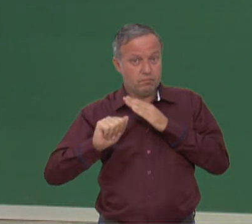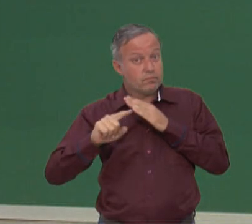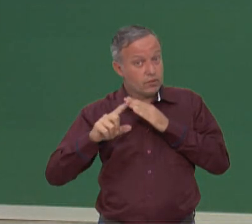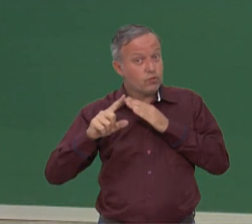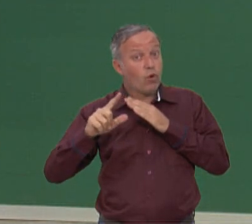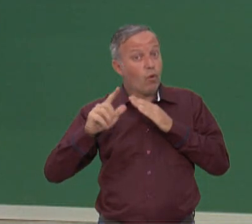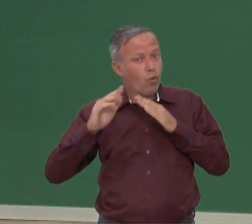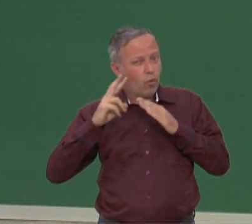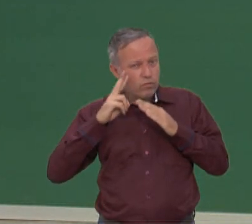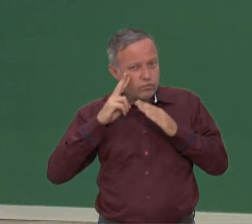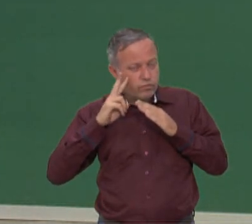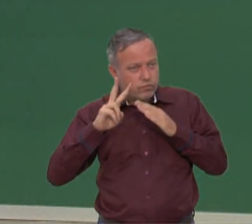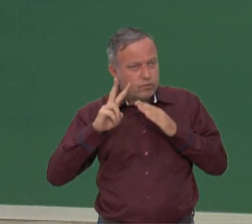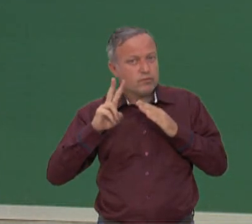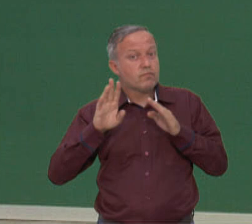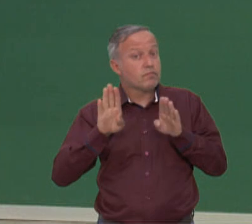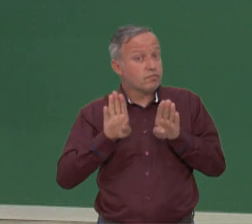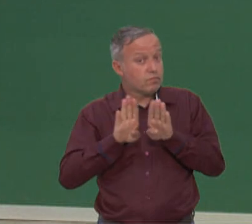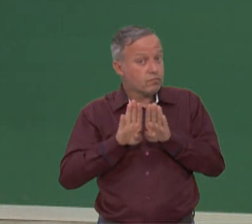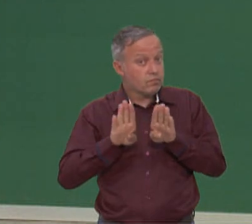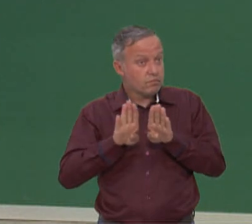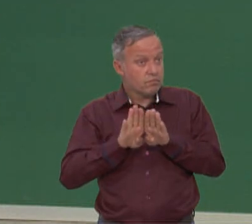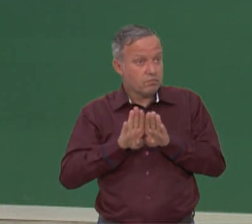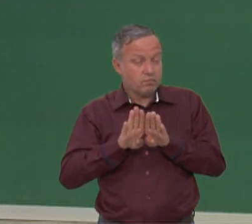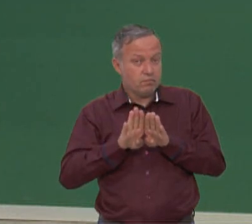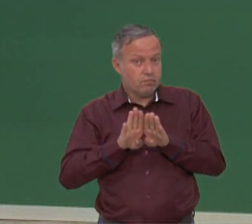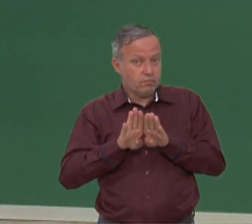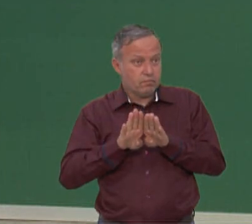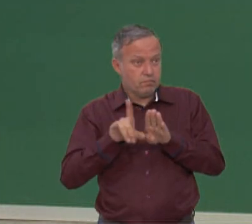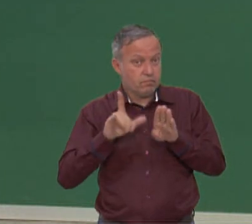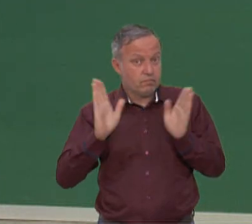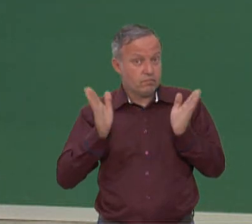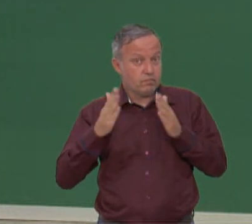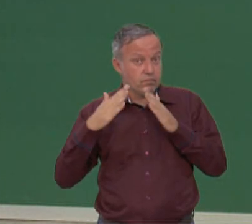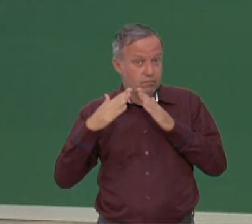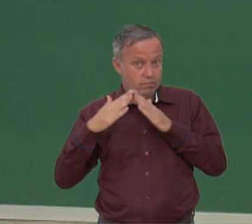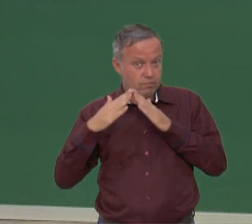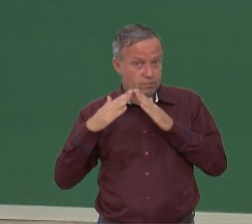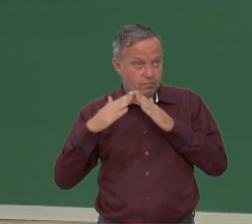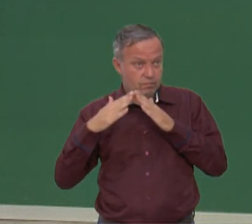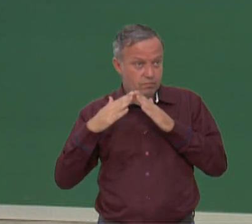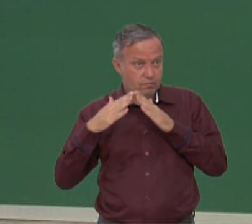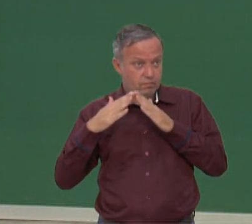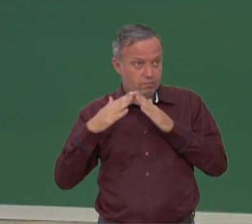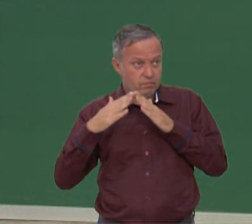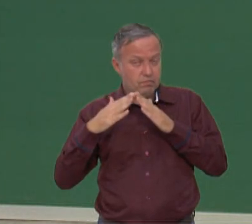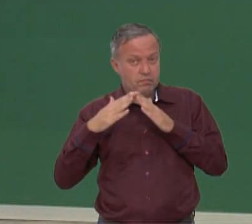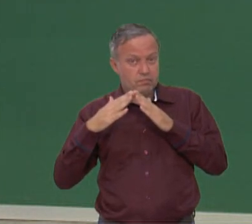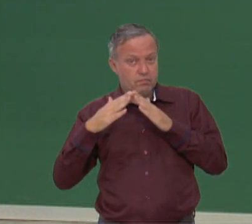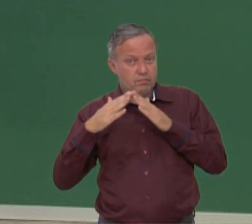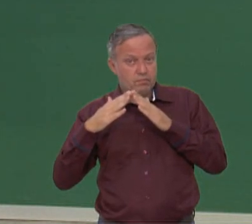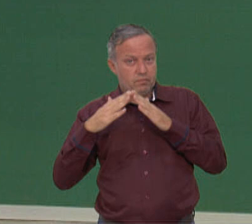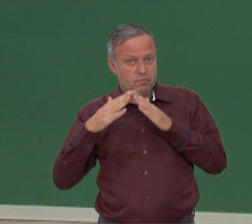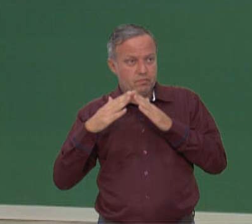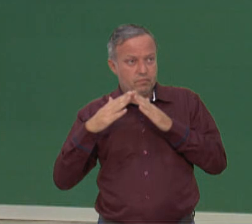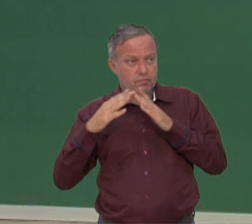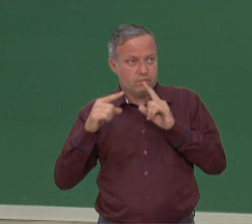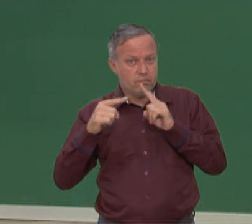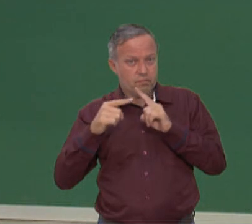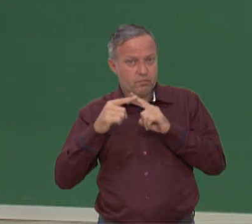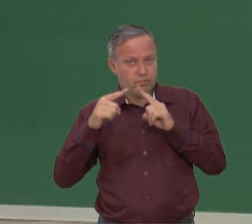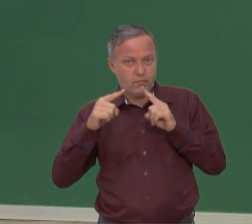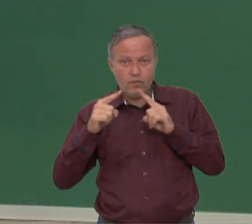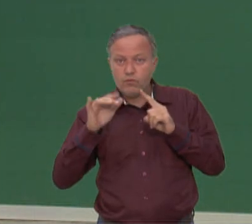essa consolidação. Lembrando que se você já tem uma casa nova, então a situação já está mais tranquila, principalmente em relação à